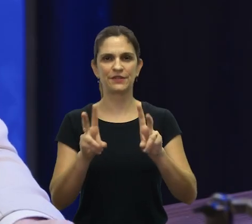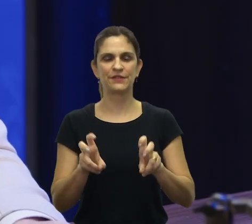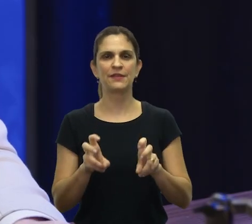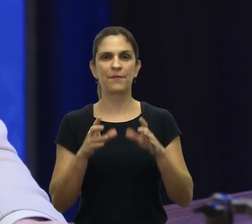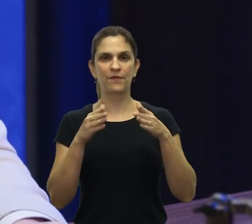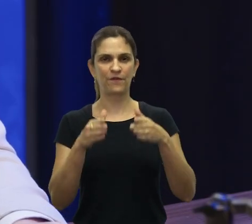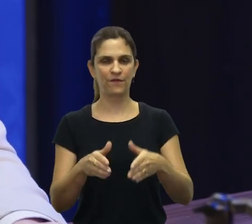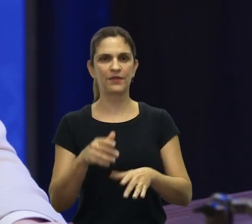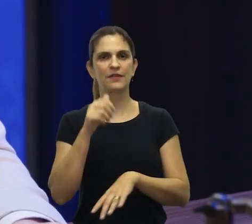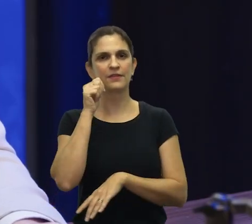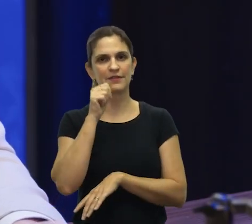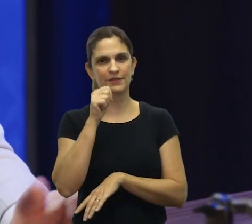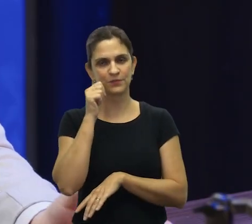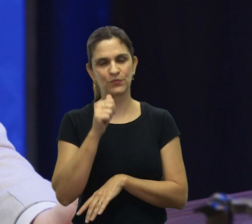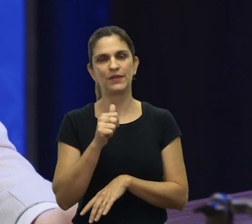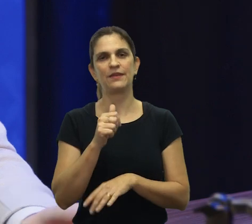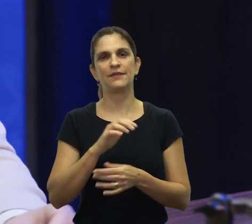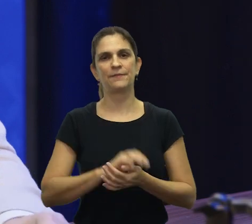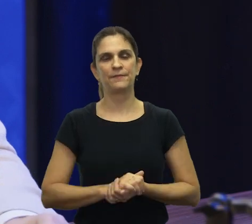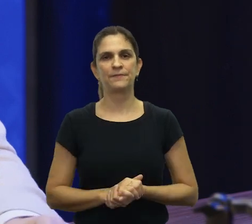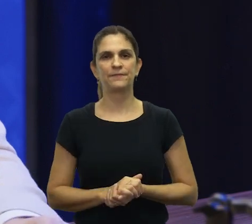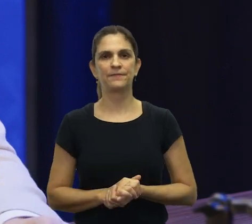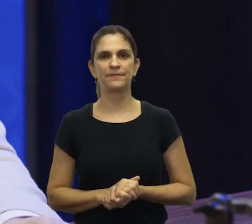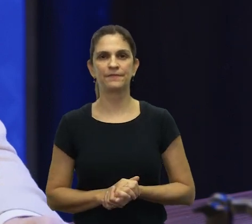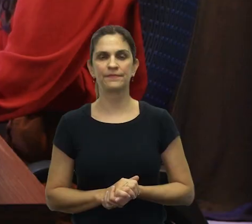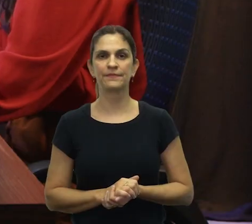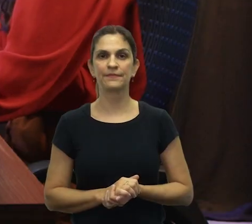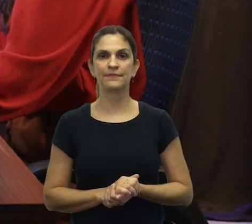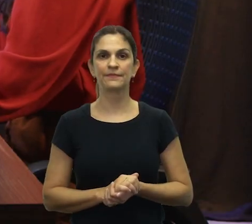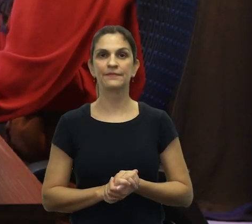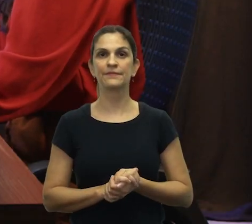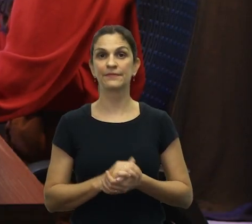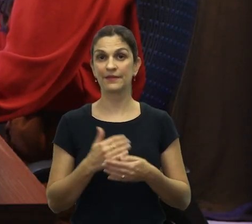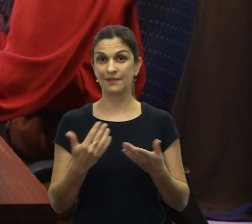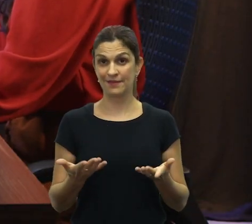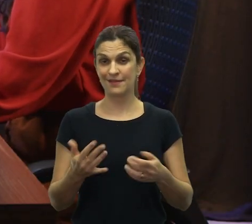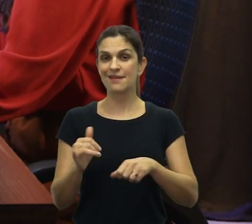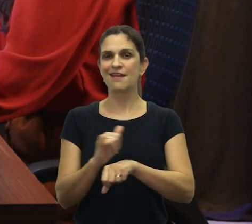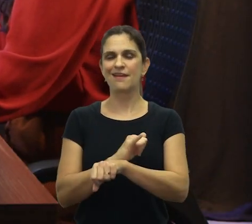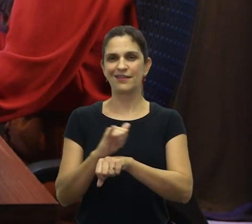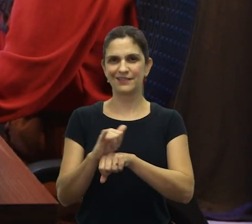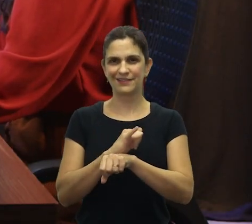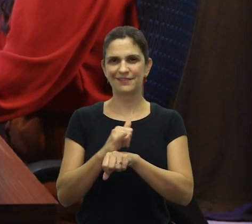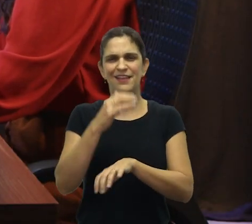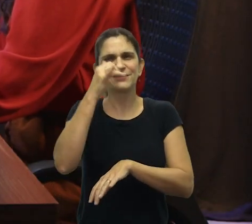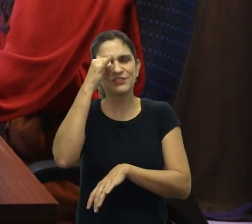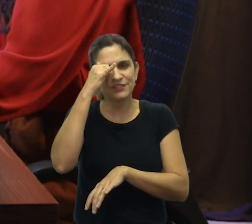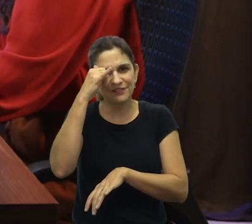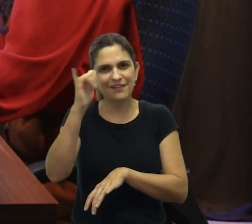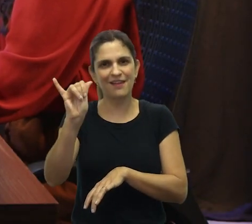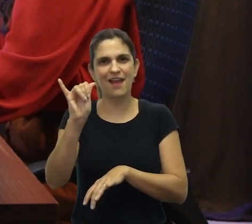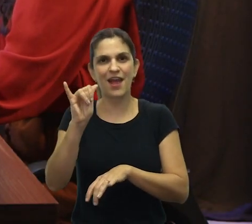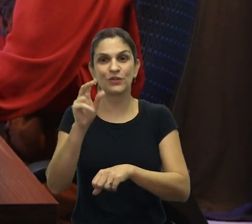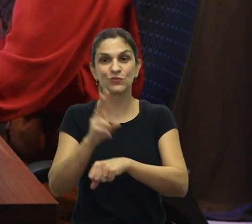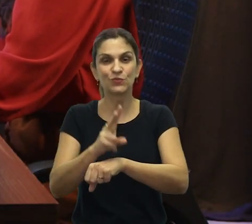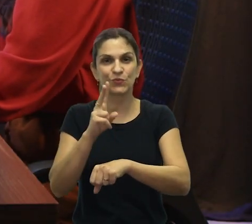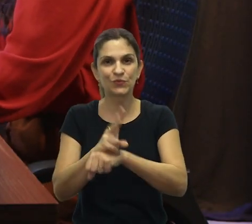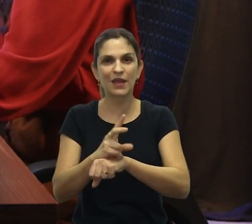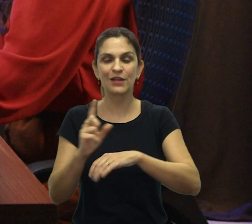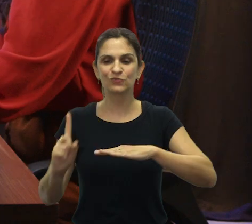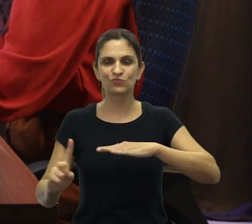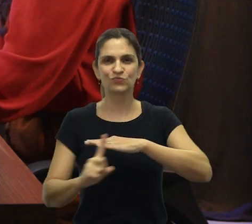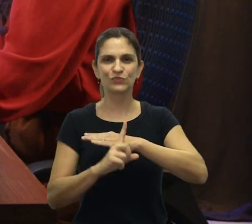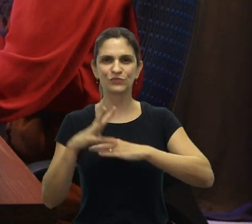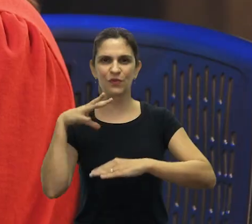são importantes na vida das pessoas. E, no caso, a endometriose é uma delas. E são medidas que é aquilo que você fala, são medidas ali de prevenção, de um cuidado,